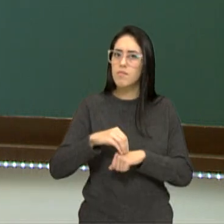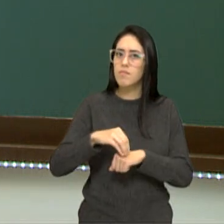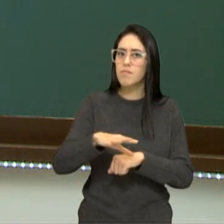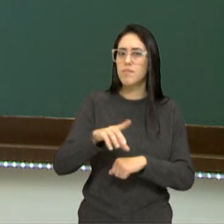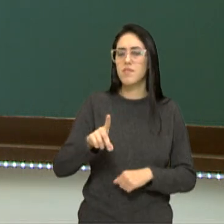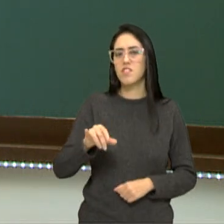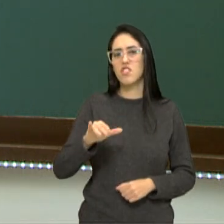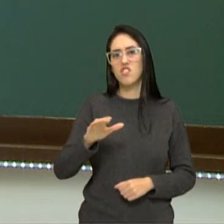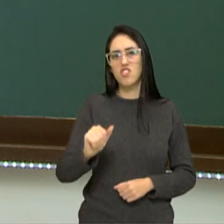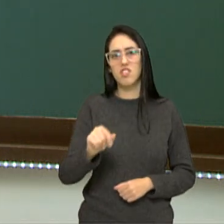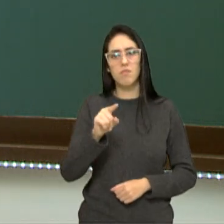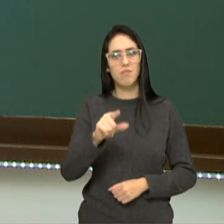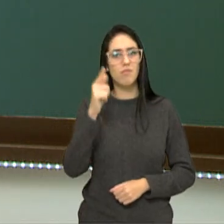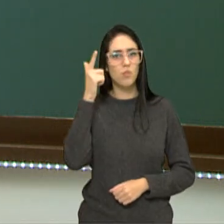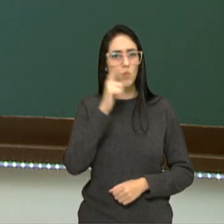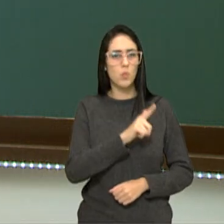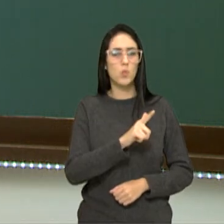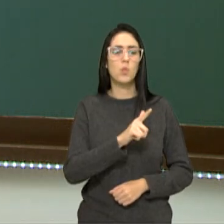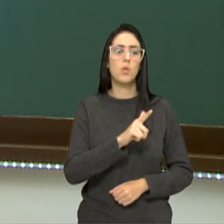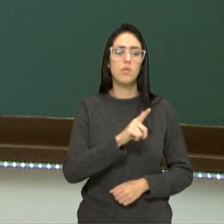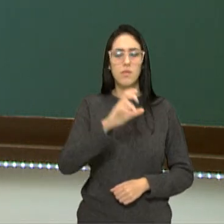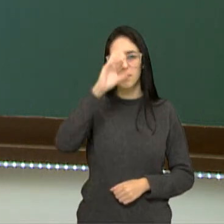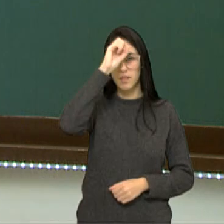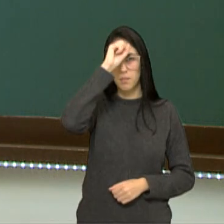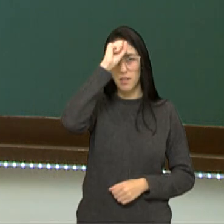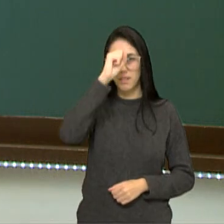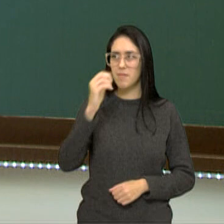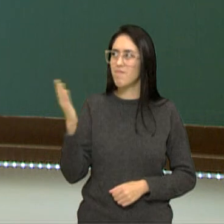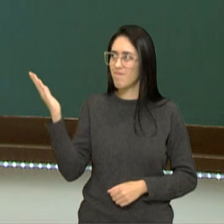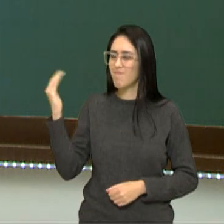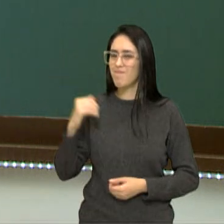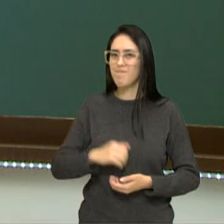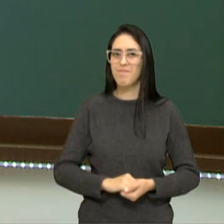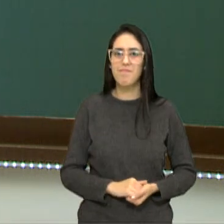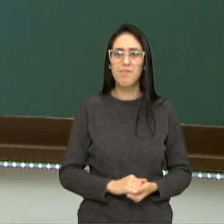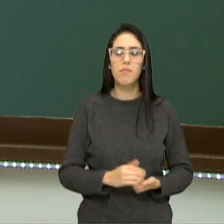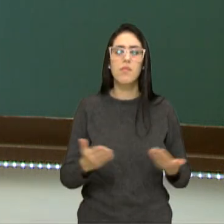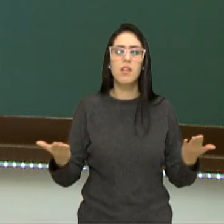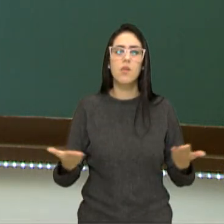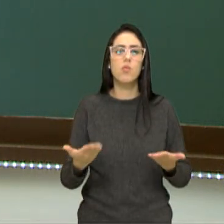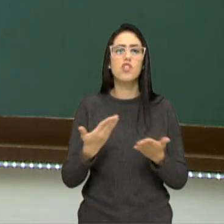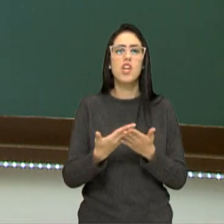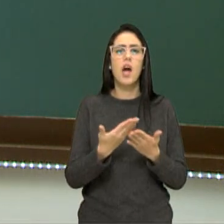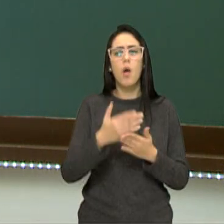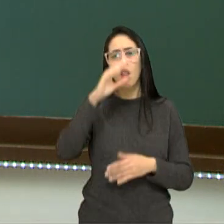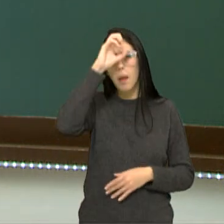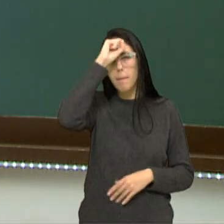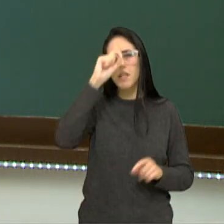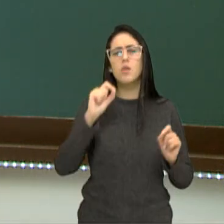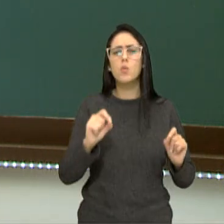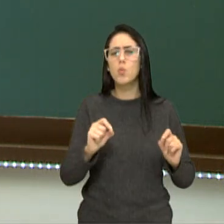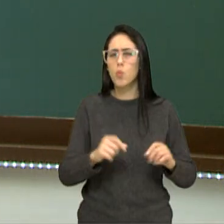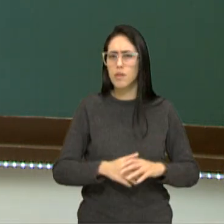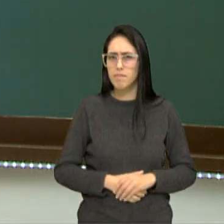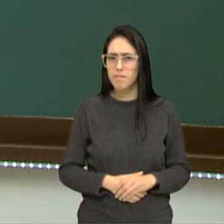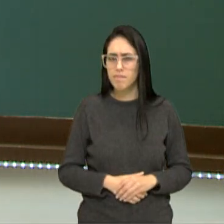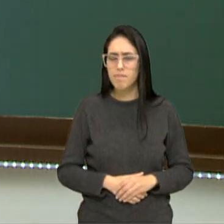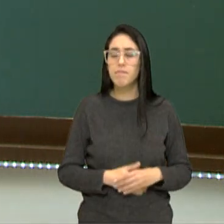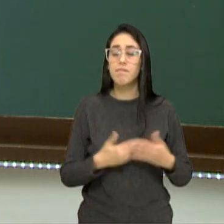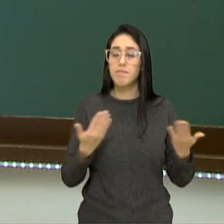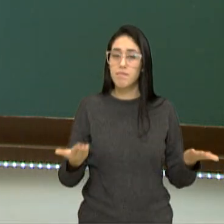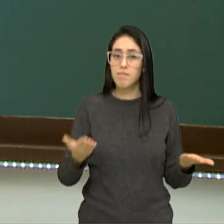você utilize esse tipo de matriz. Tá? Então, o que nós vimos na aula de hoje? Então, a